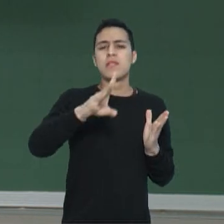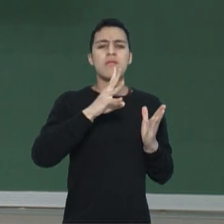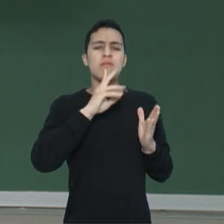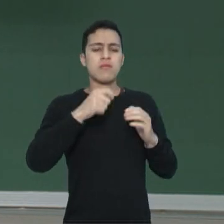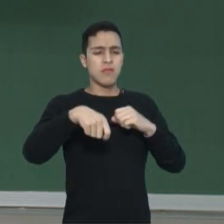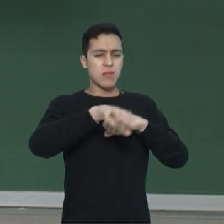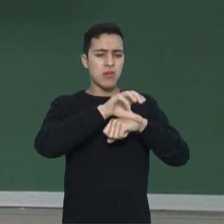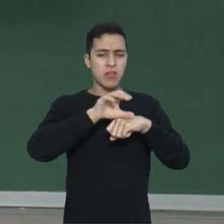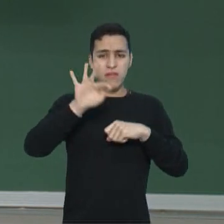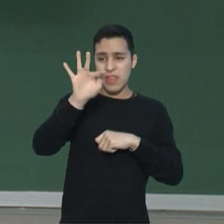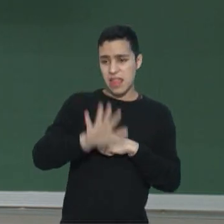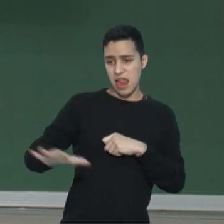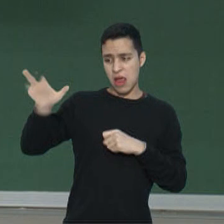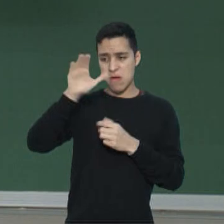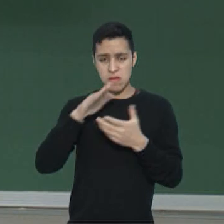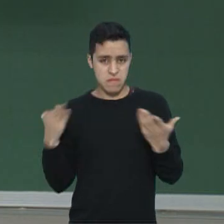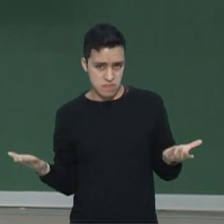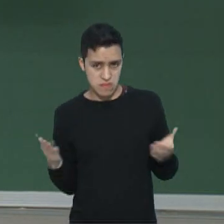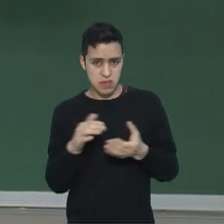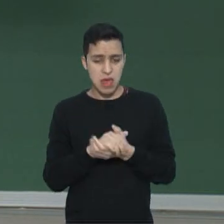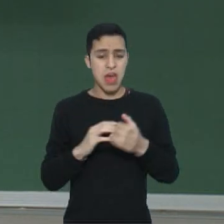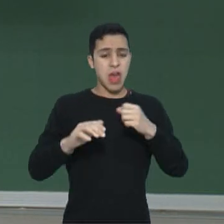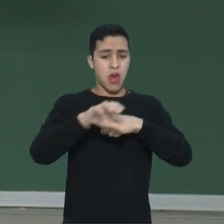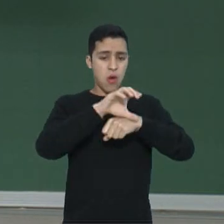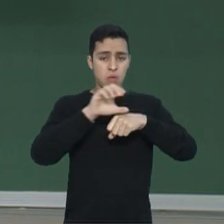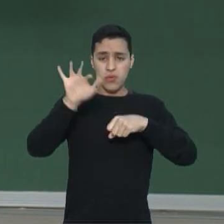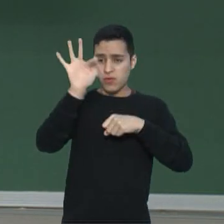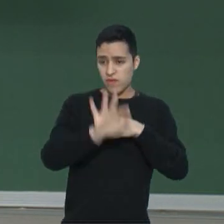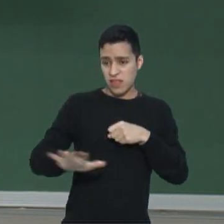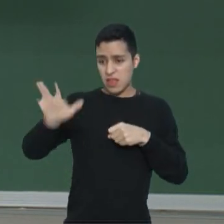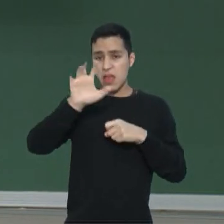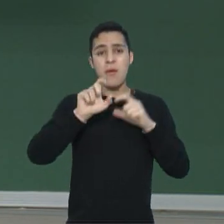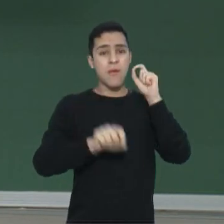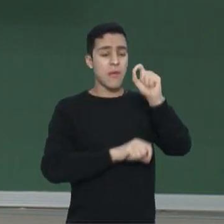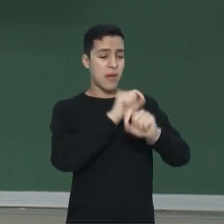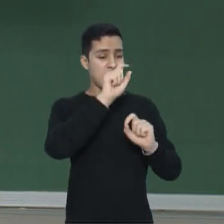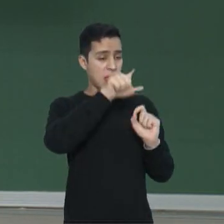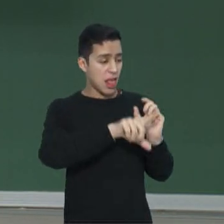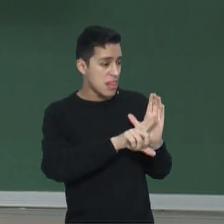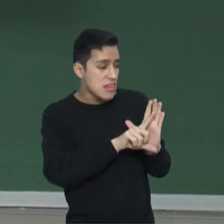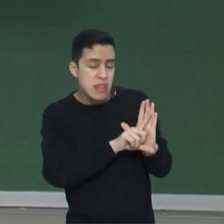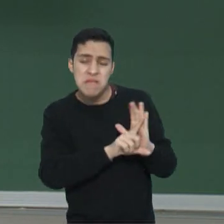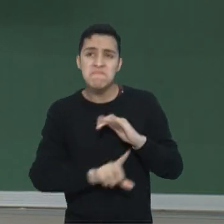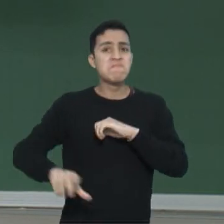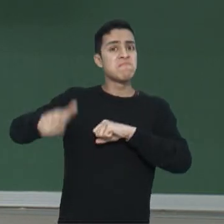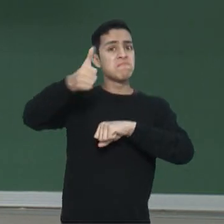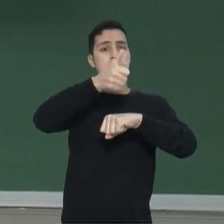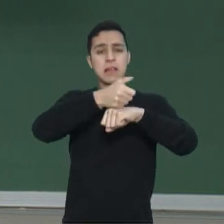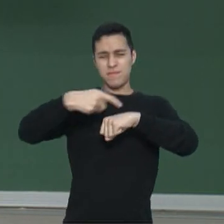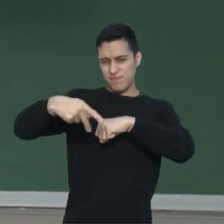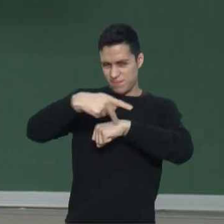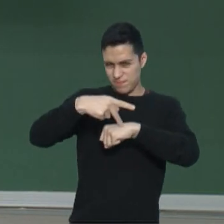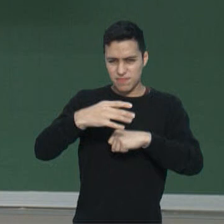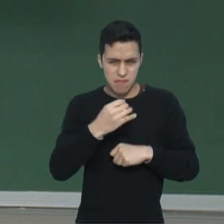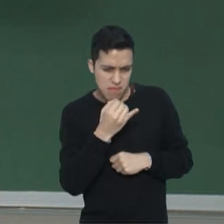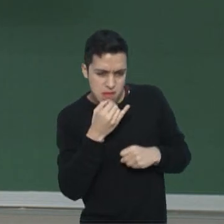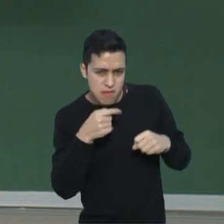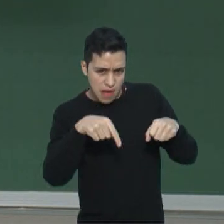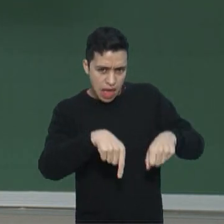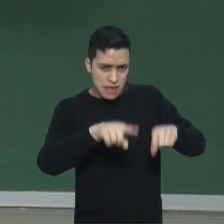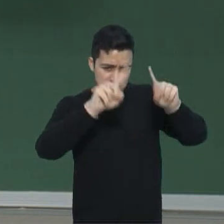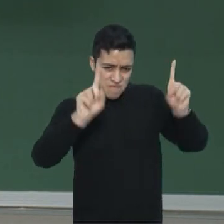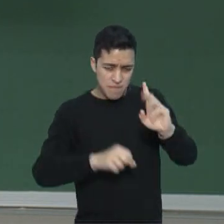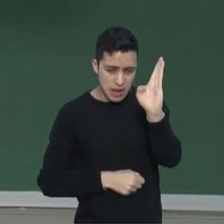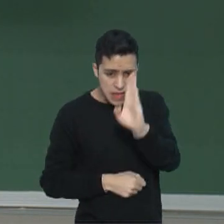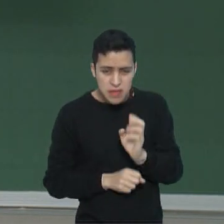Constituição Federal? Certo. A Constituição Federal é a lei máxima de um país. O Brasil tem a sua Constituição